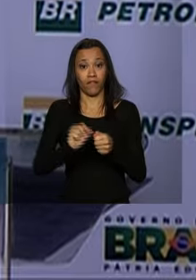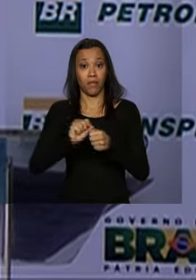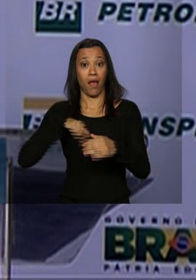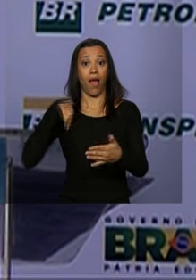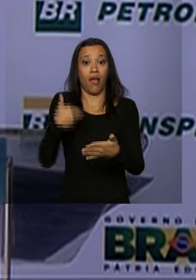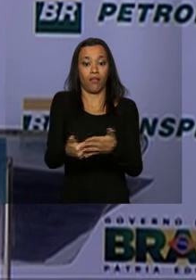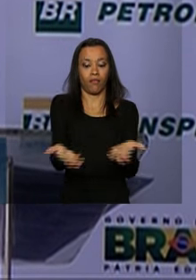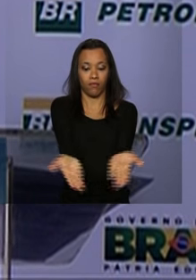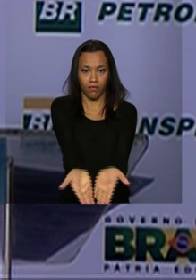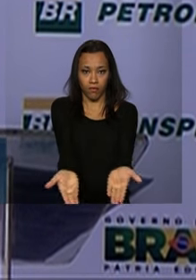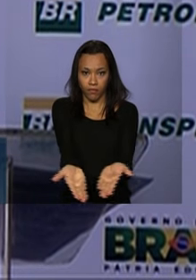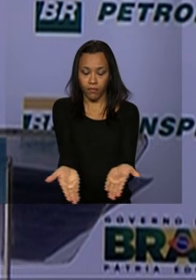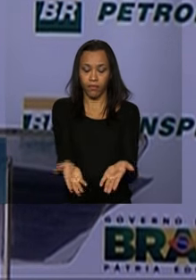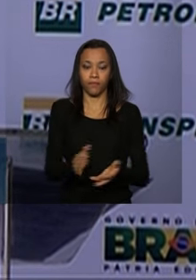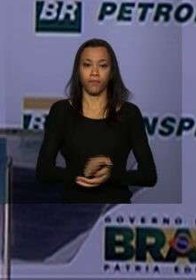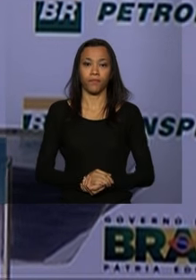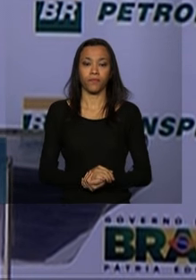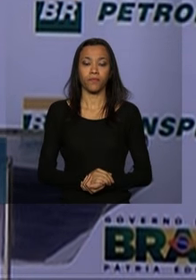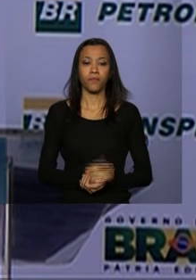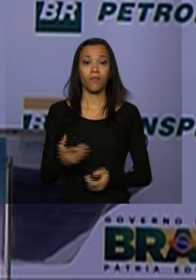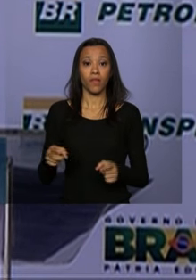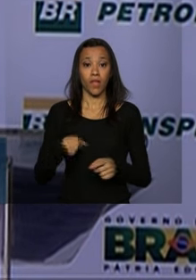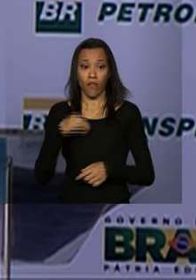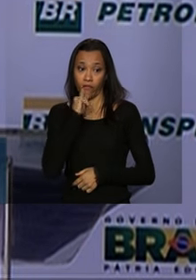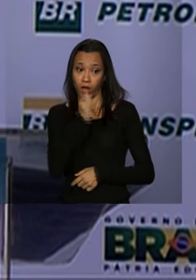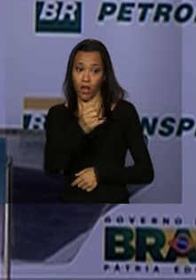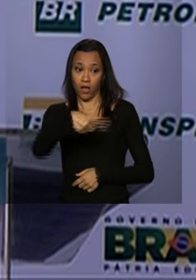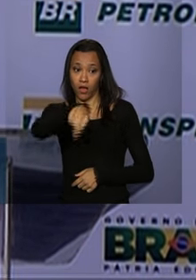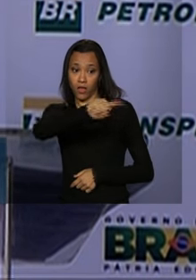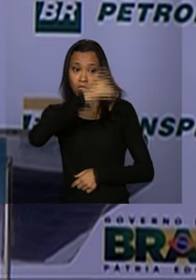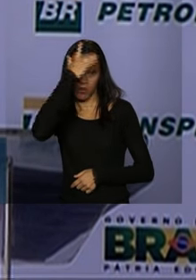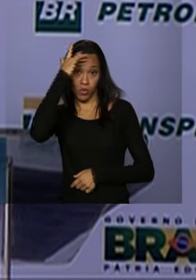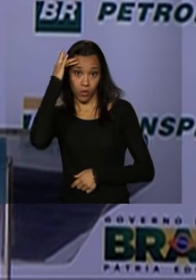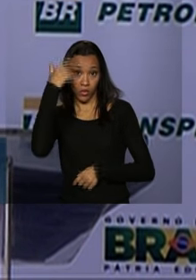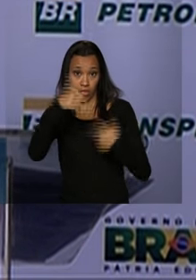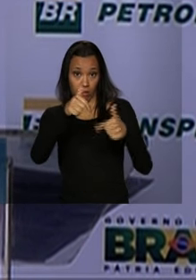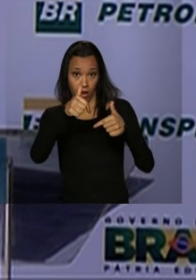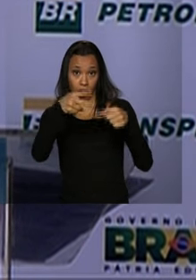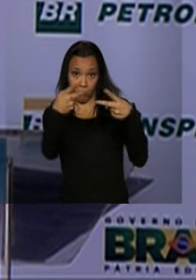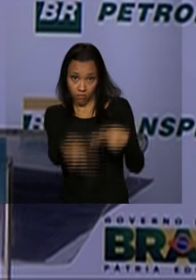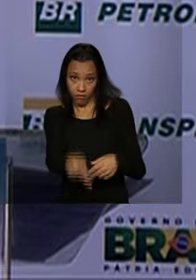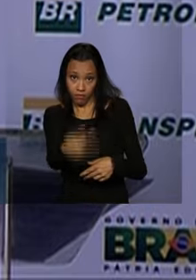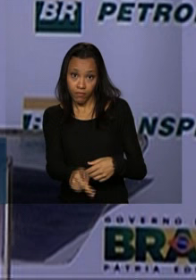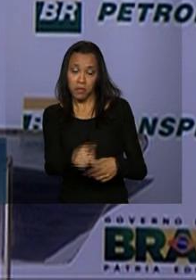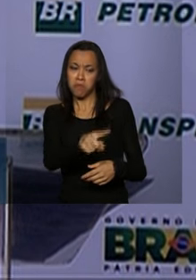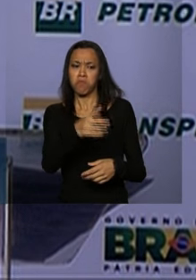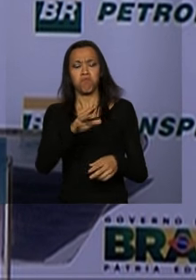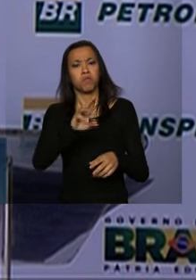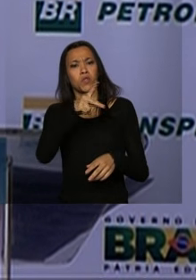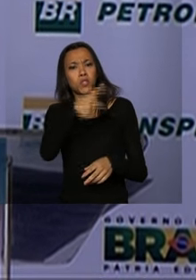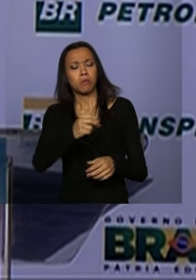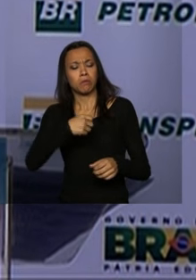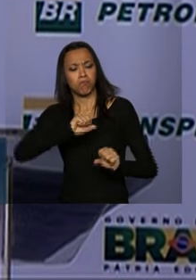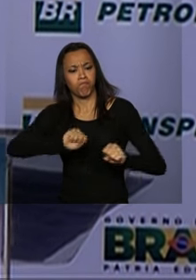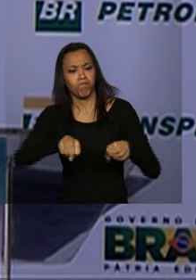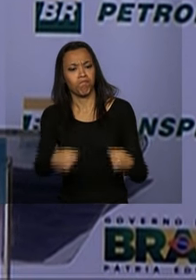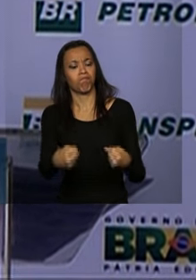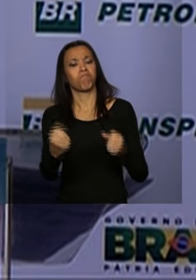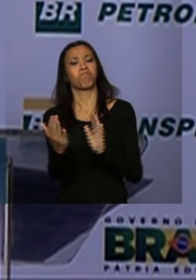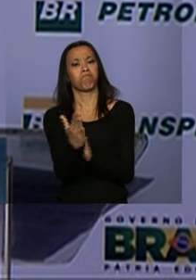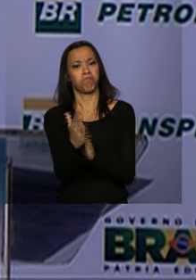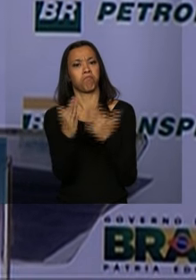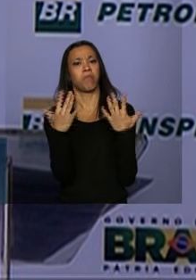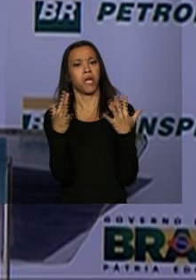agora. Aos dirigentes e aos trabalhadores do AES, pela dedicação para com essas embarcações, nossos